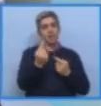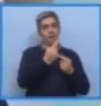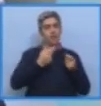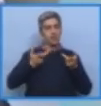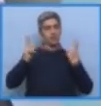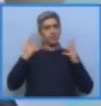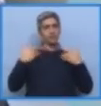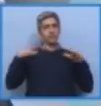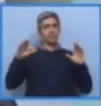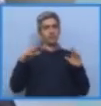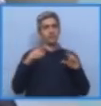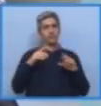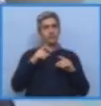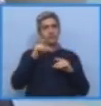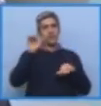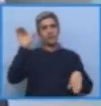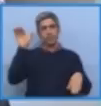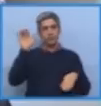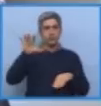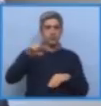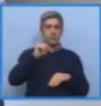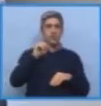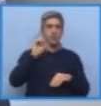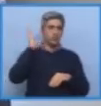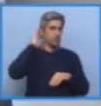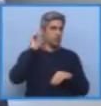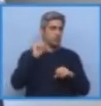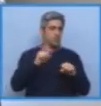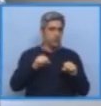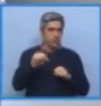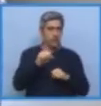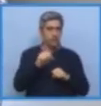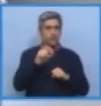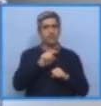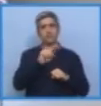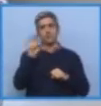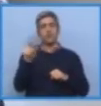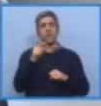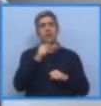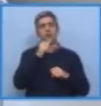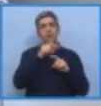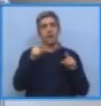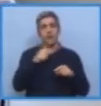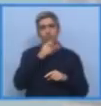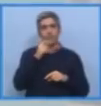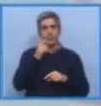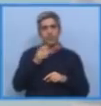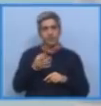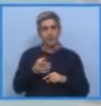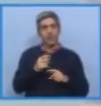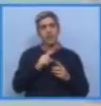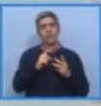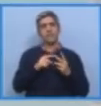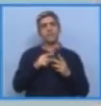é retirado lá do Egito, da escravidão sob o mal, para a terra prometida do perdão. Nós temos aqui, Padre António